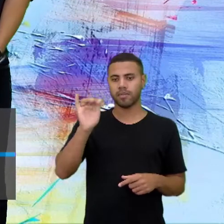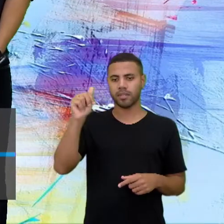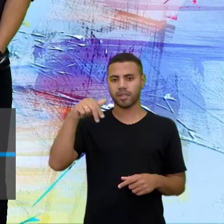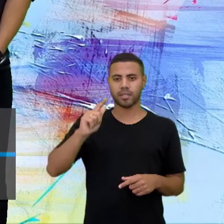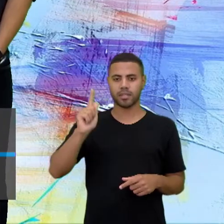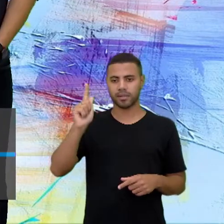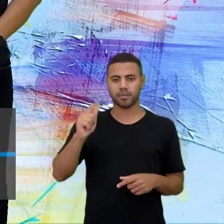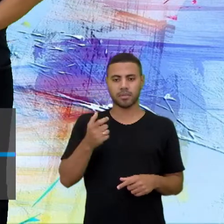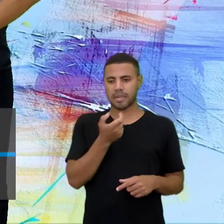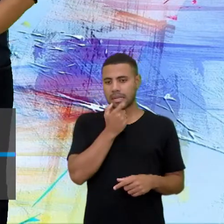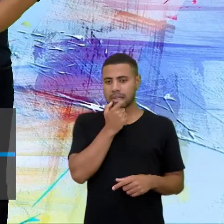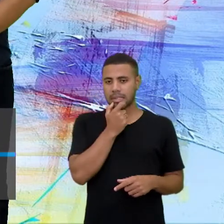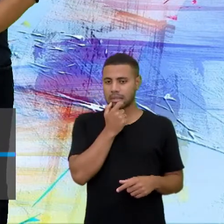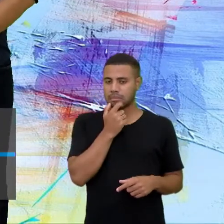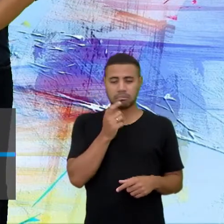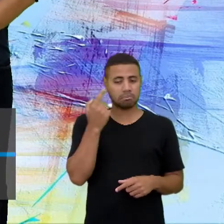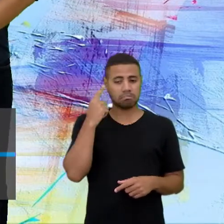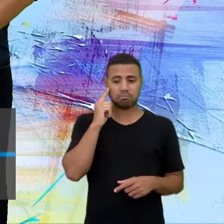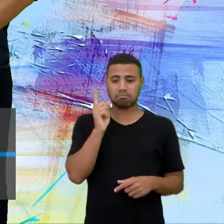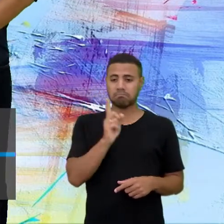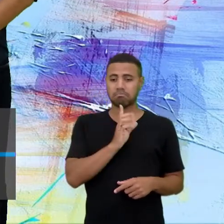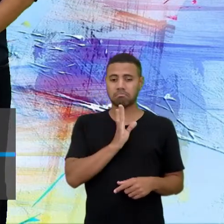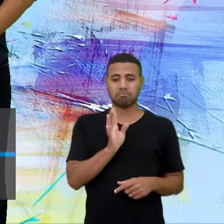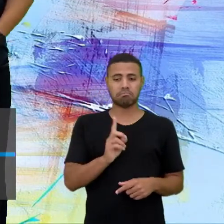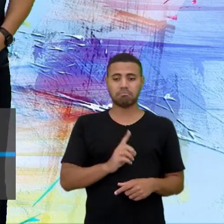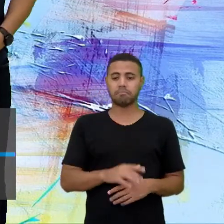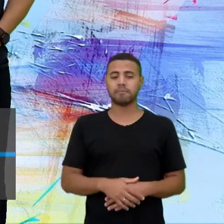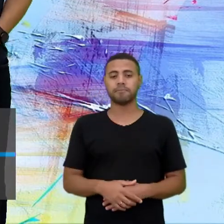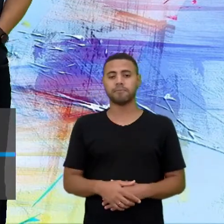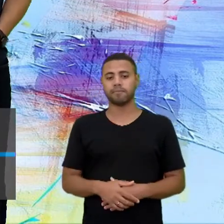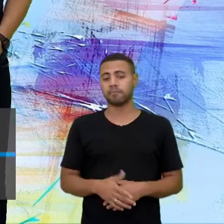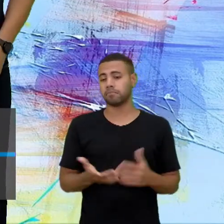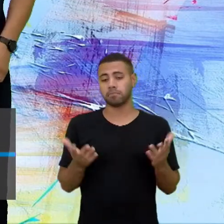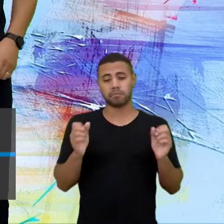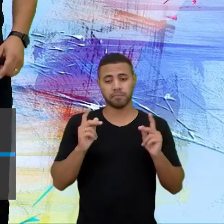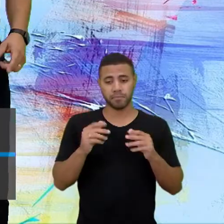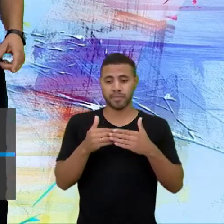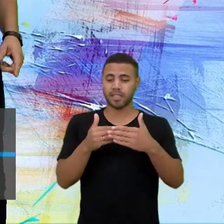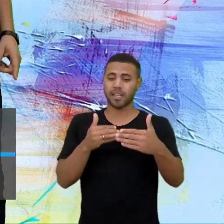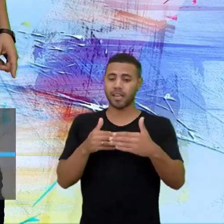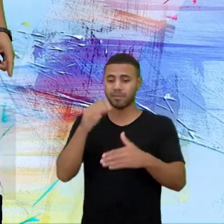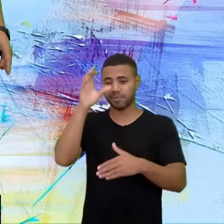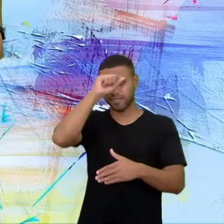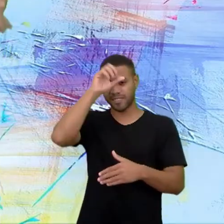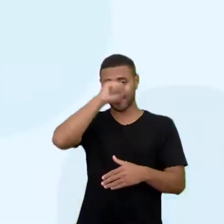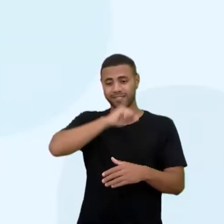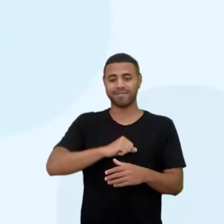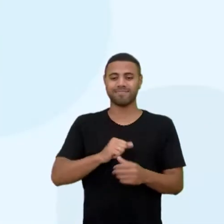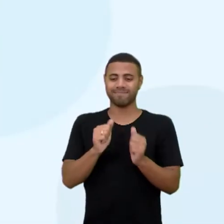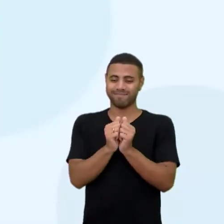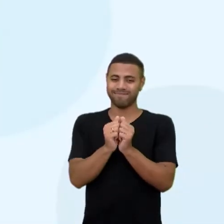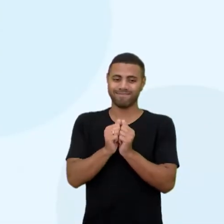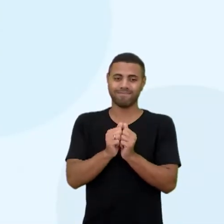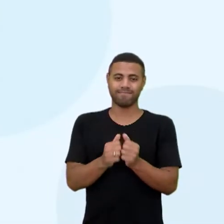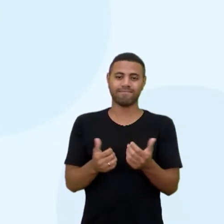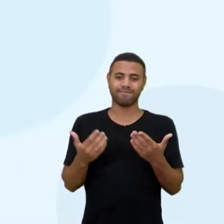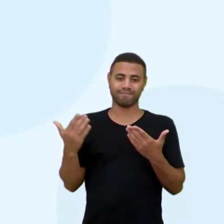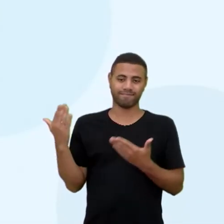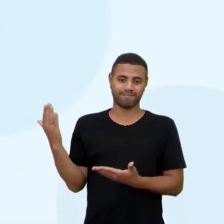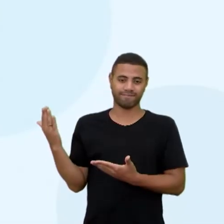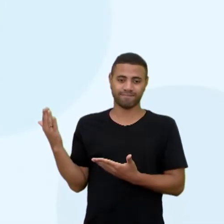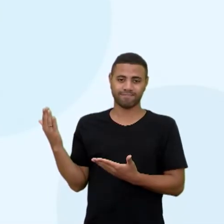em inglês? Isso. Não vou saber. Olha só, então nós vamos aprender juntos aqui. Juntos. Olha só, Isso. o briefing é um conjunto